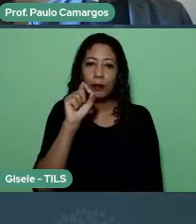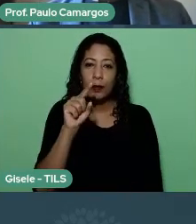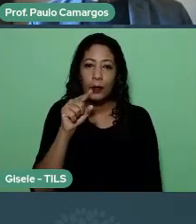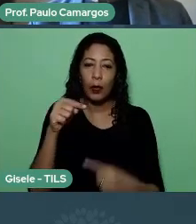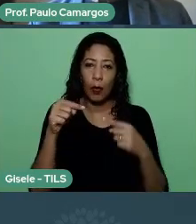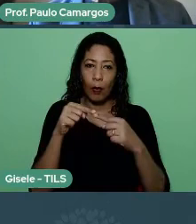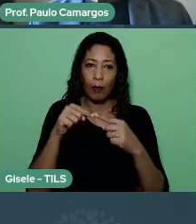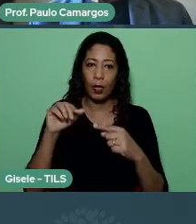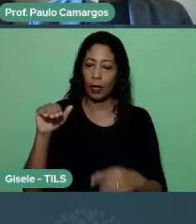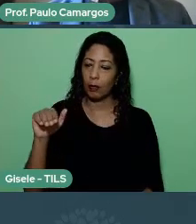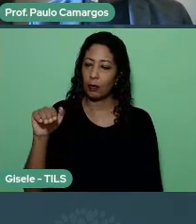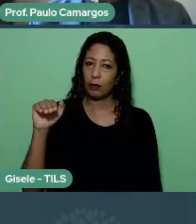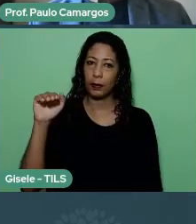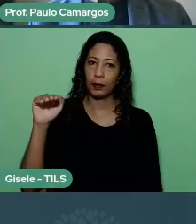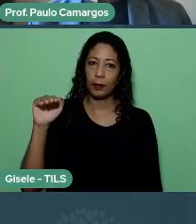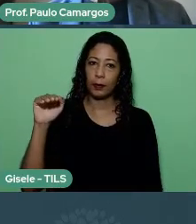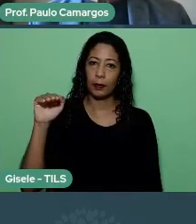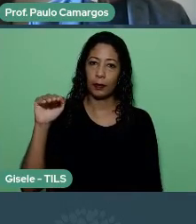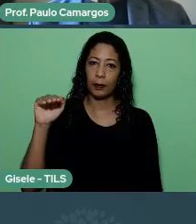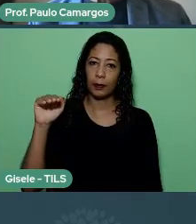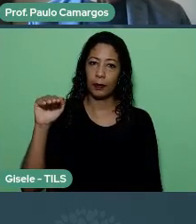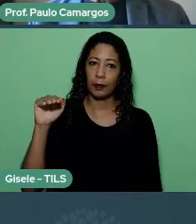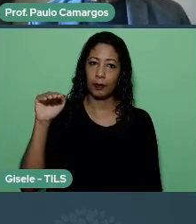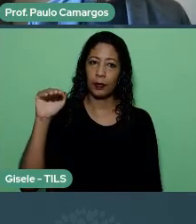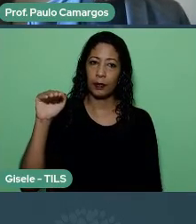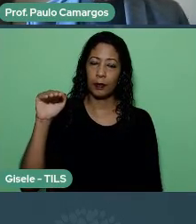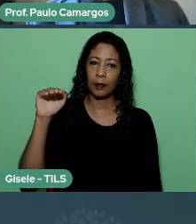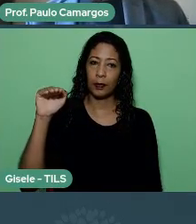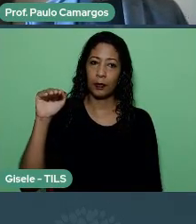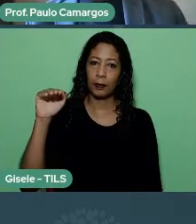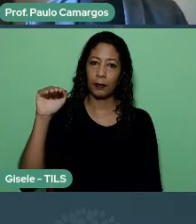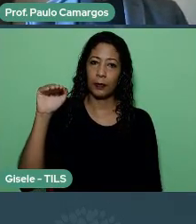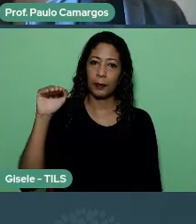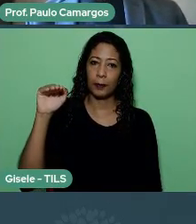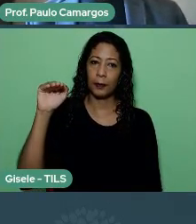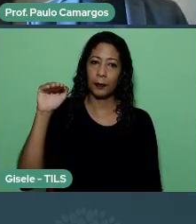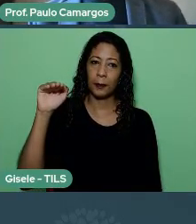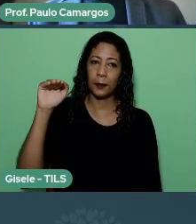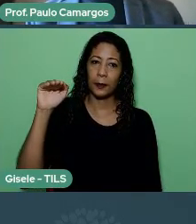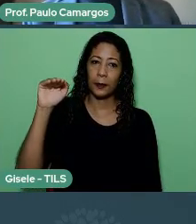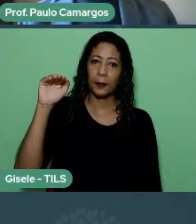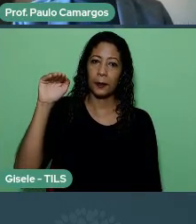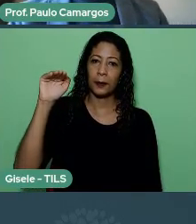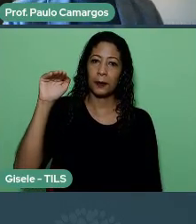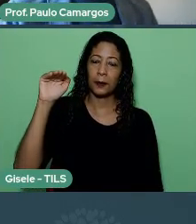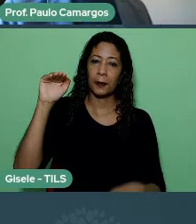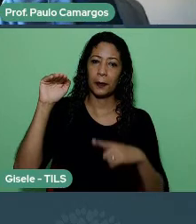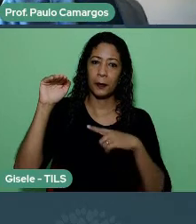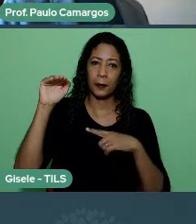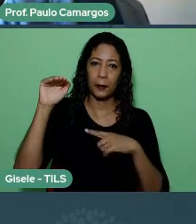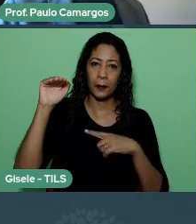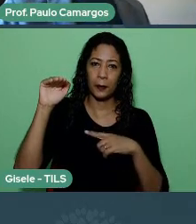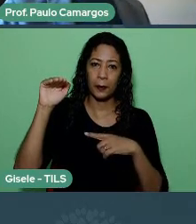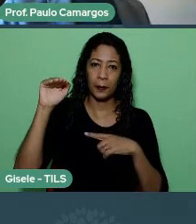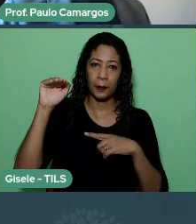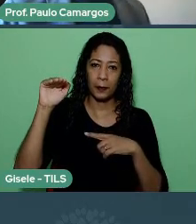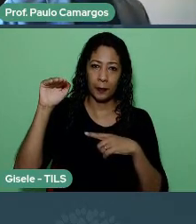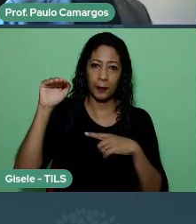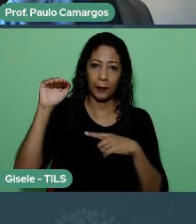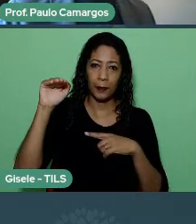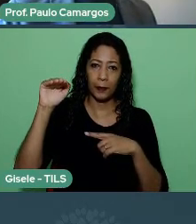dela estão aqui, não saíram, não abaixaram do zero, do